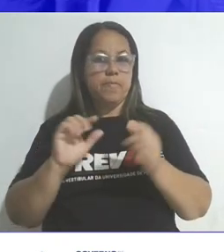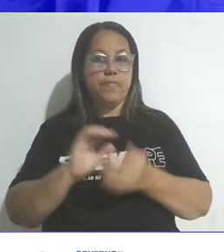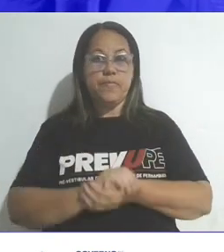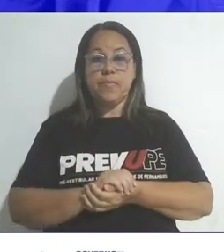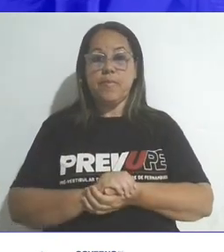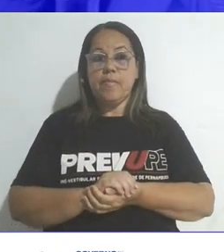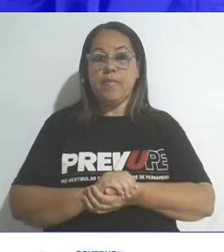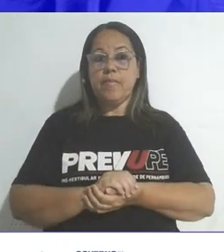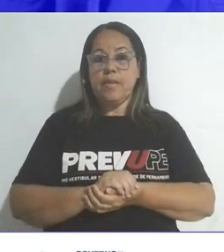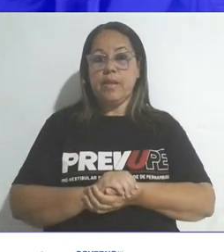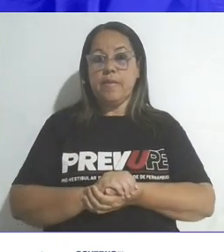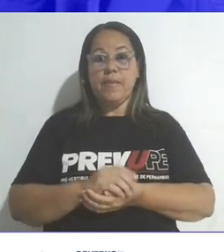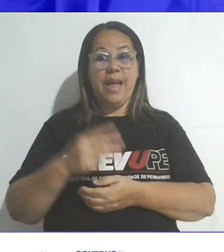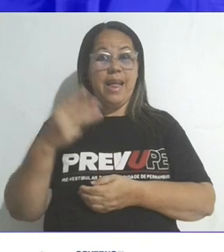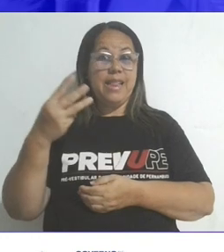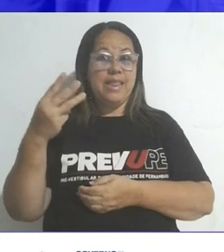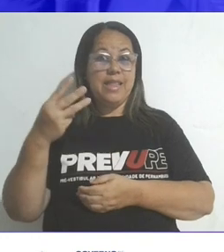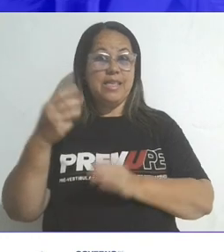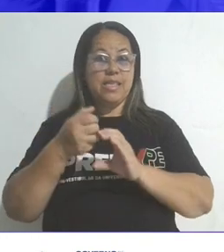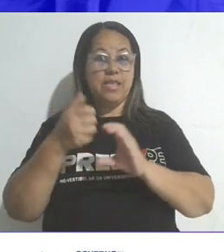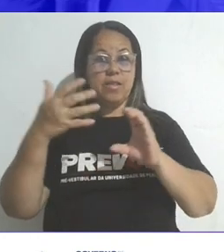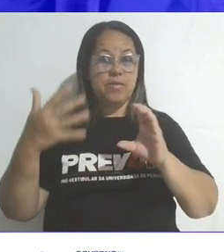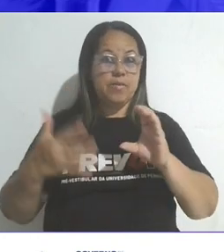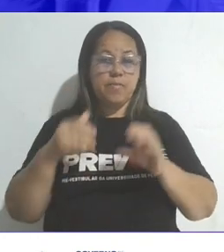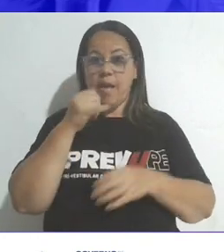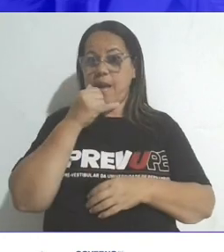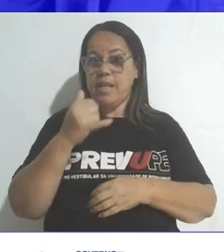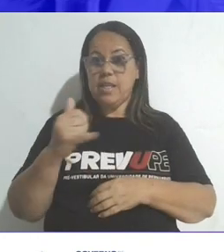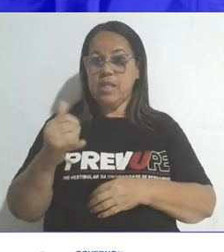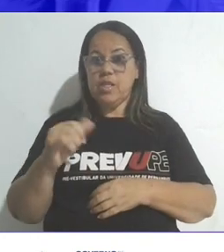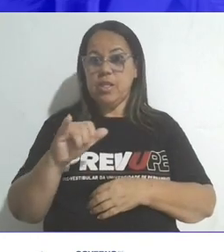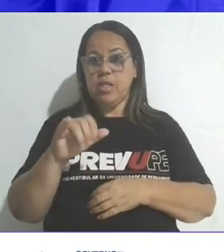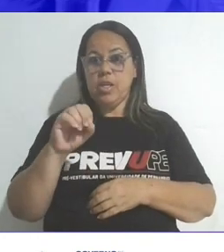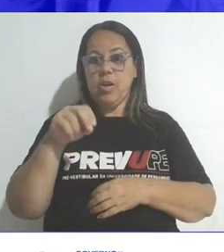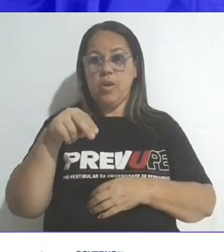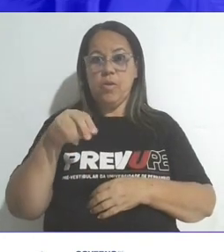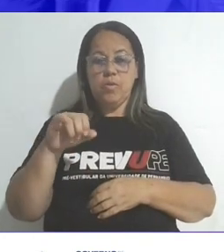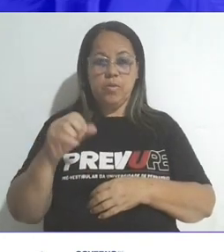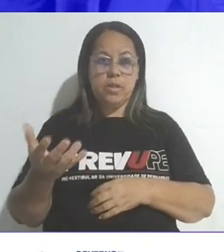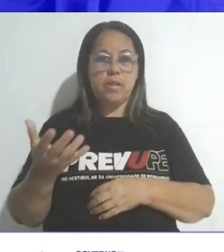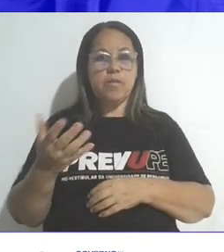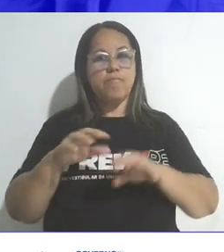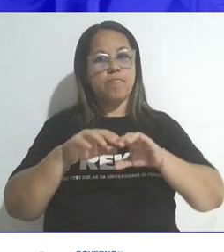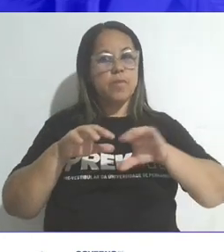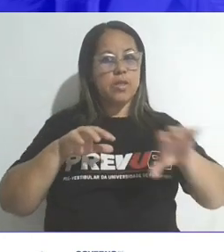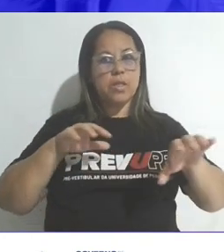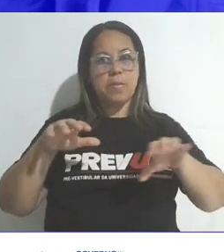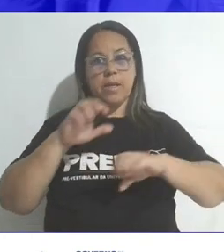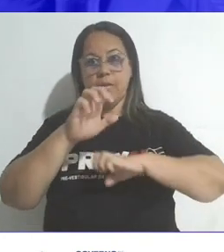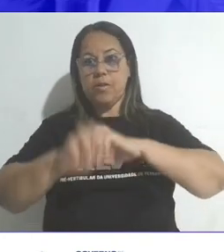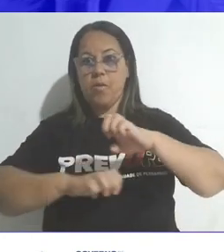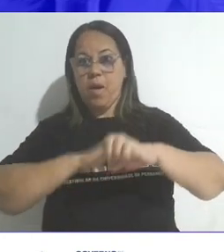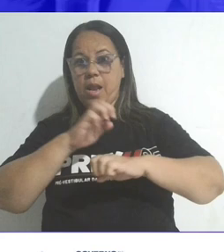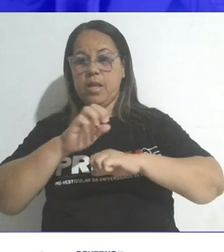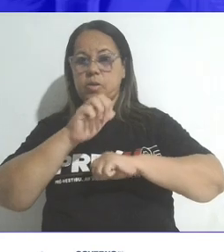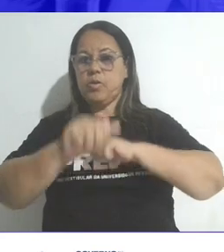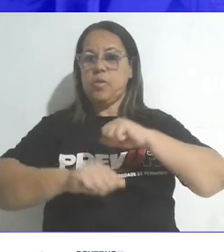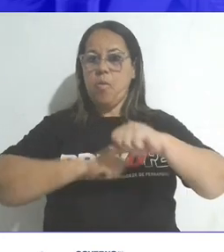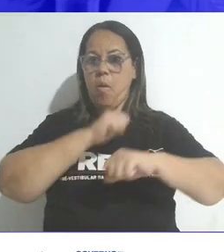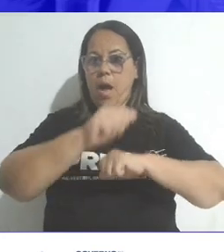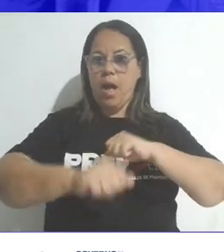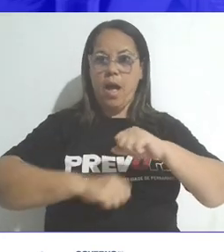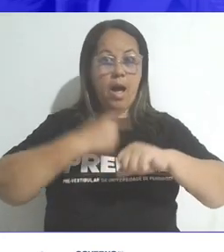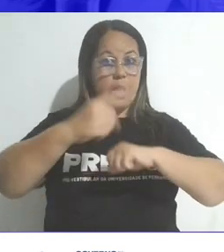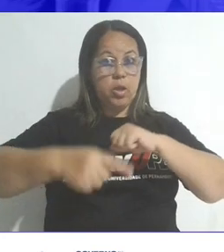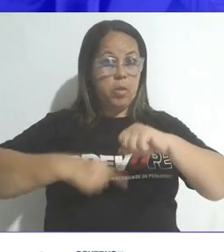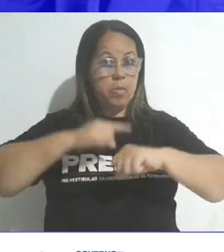terceira dessas propriedades é a energia de ionização, que é a energia necessária para separar um elétron de um átomo. Ela cresce da